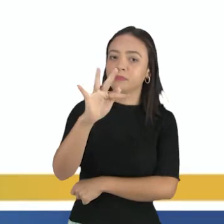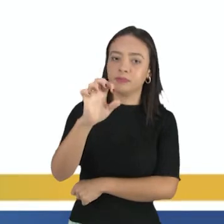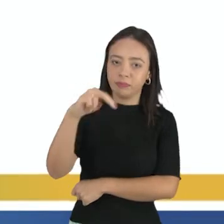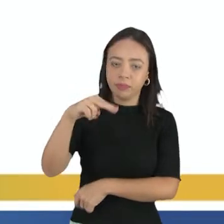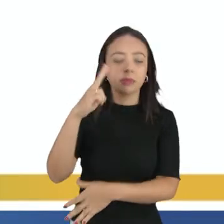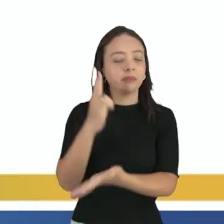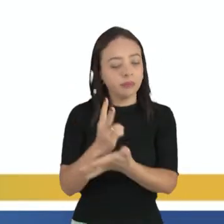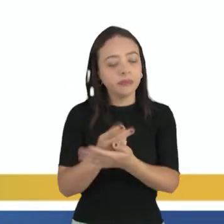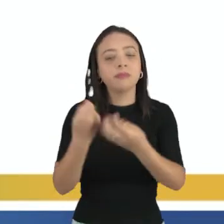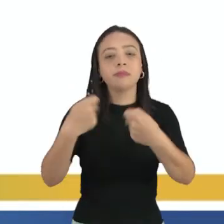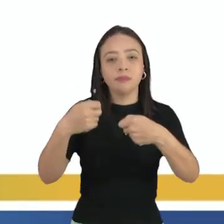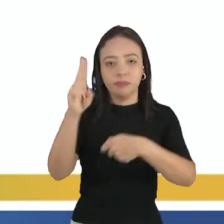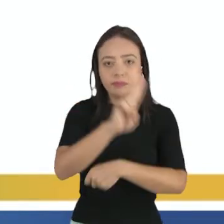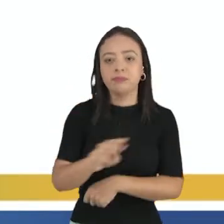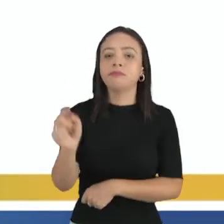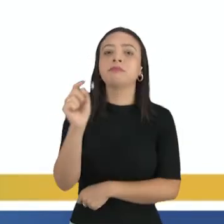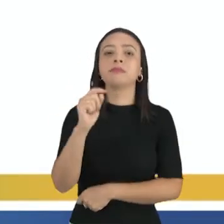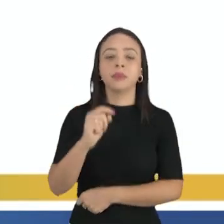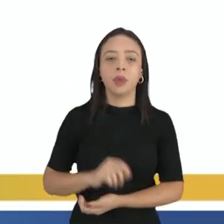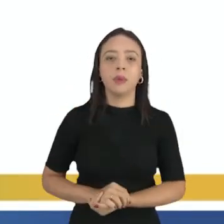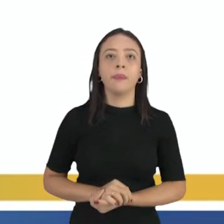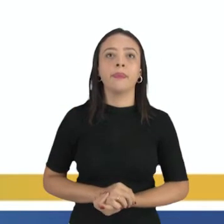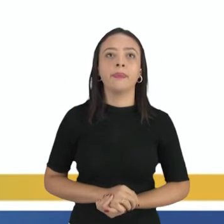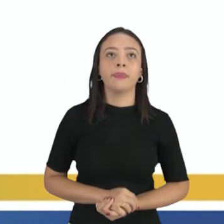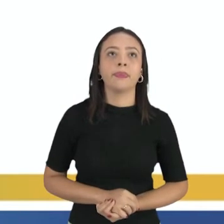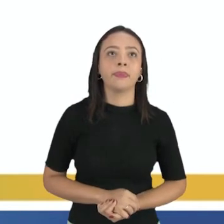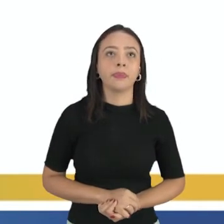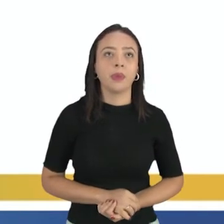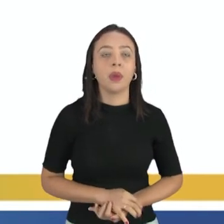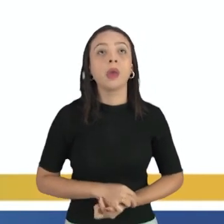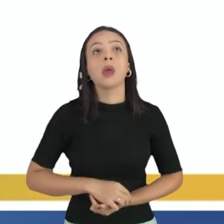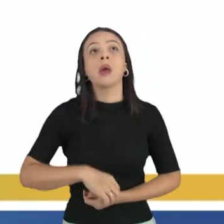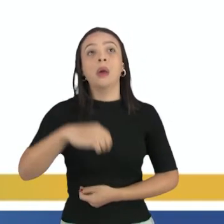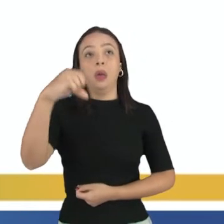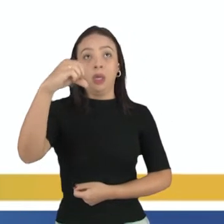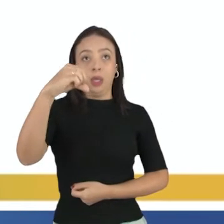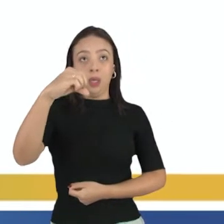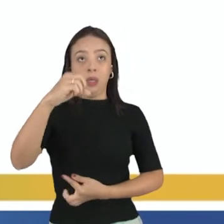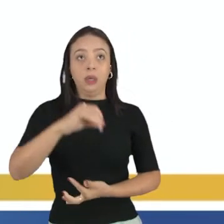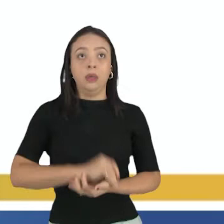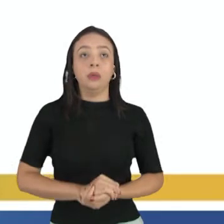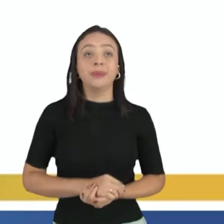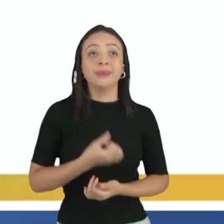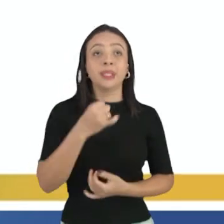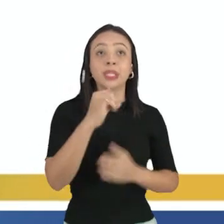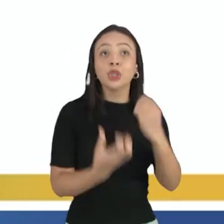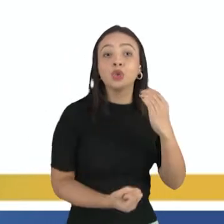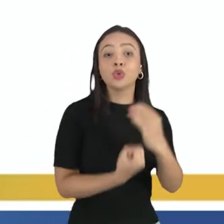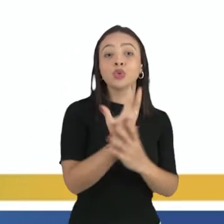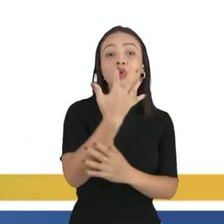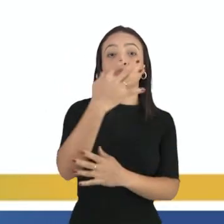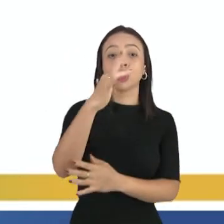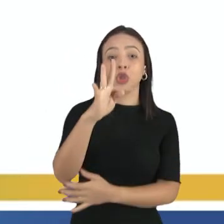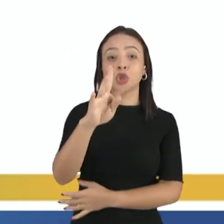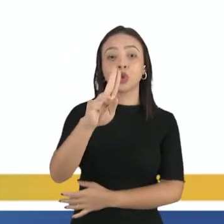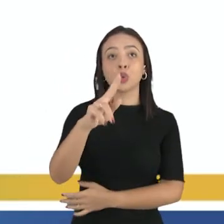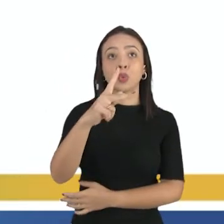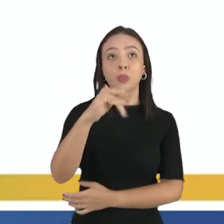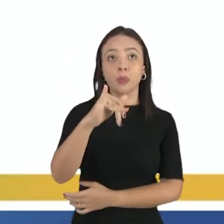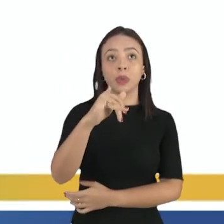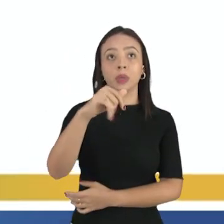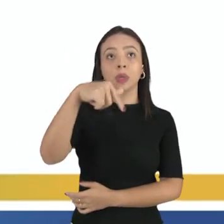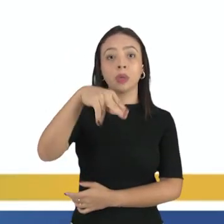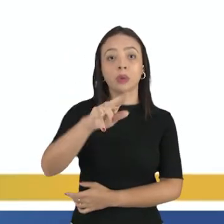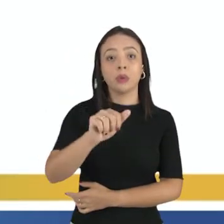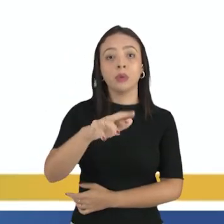Sempre utiliza hífen com esses prefixos, ok? Próximo, 9. Origem tupi-guarani. O